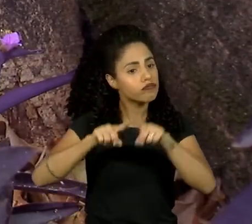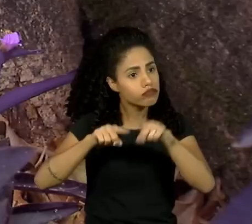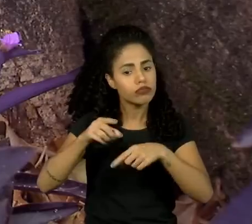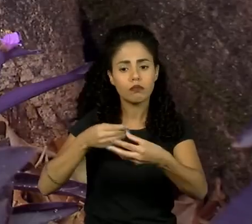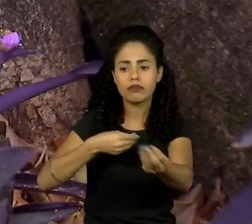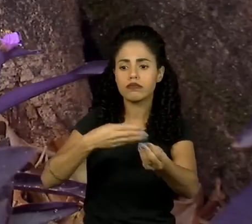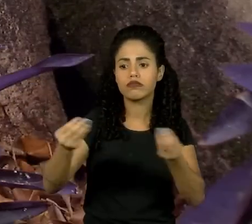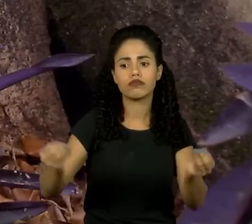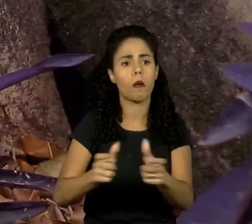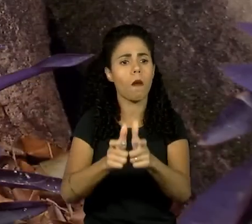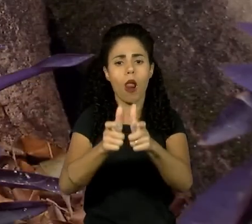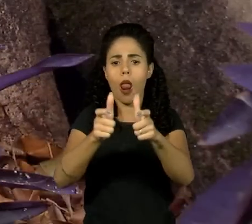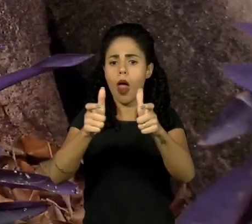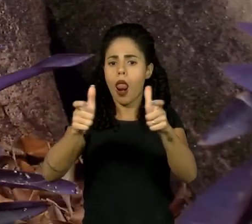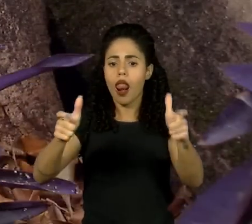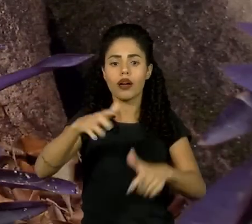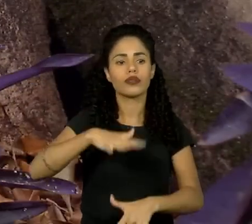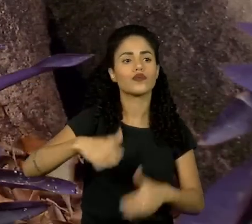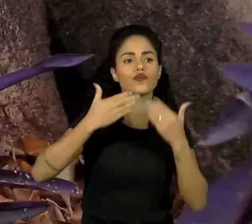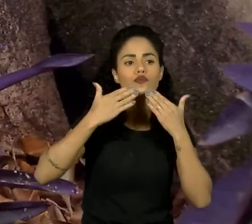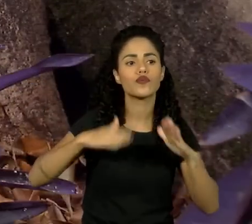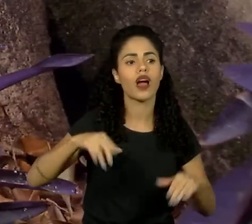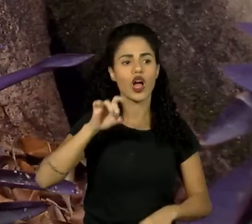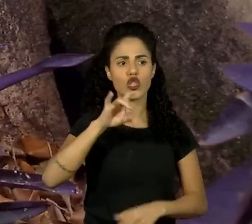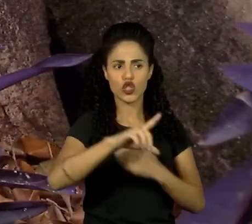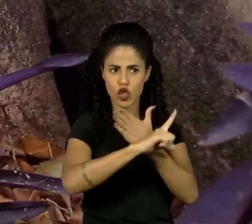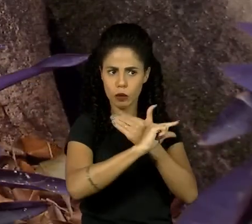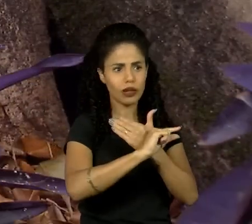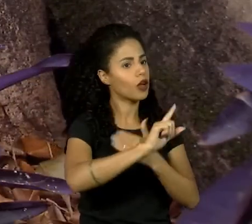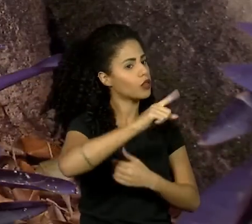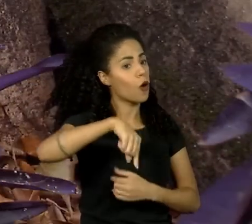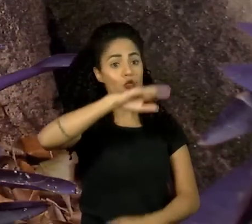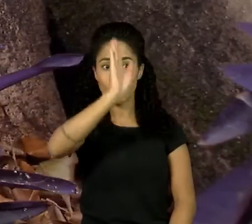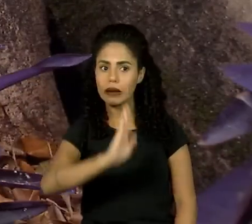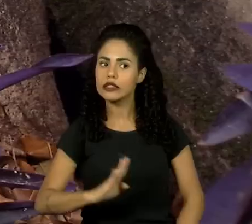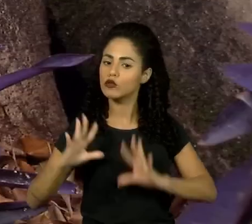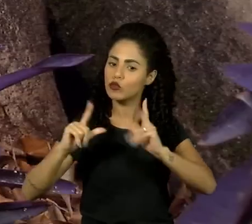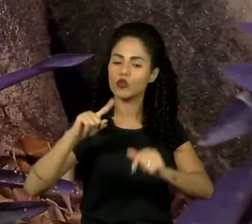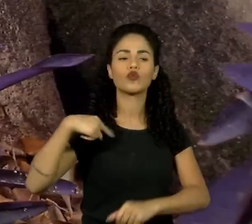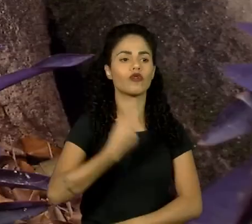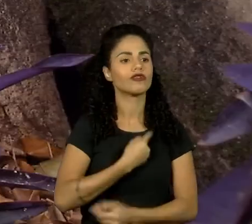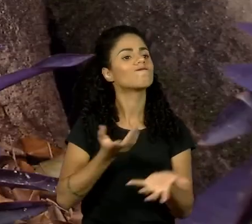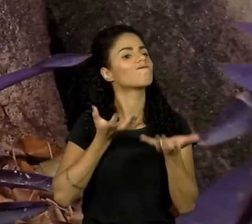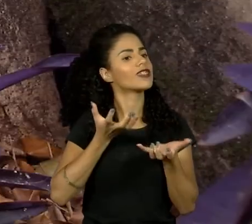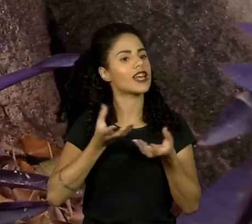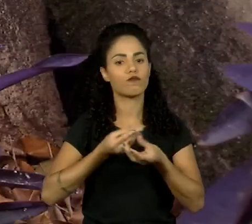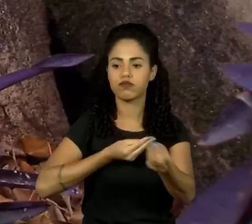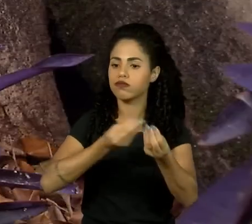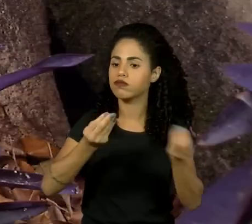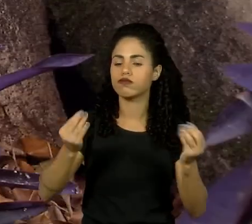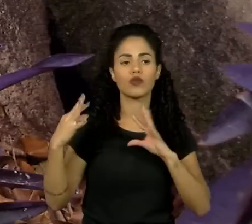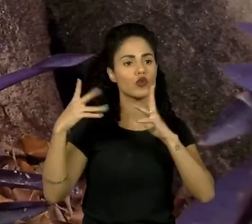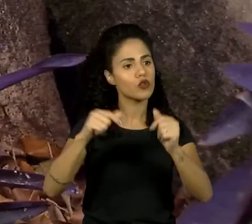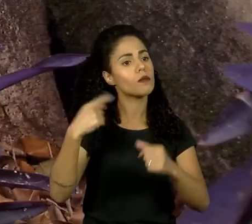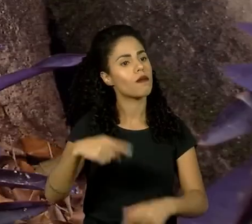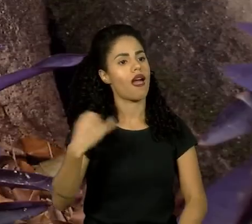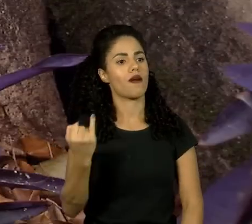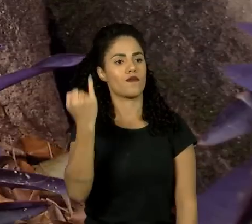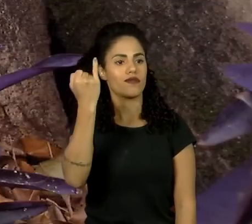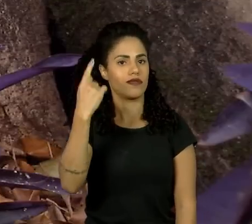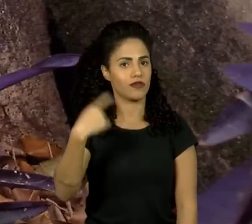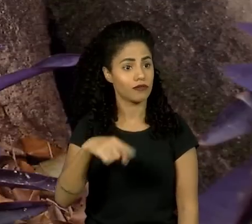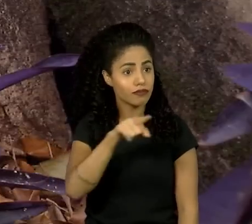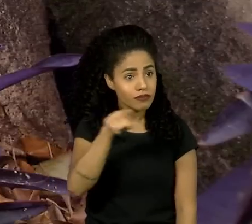a um número maior de crianças possíveis, não só do Pantanal, mas como eu disse, de todo o Brasil, entendendo que esse bioma é de importância nacional. Mas